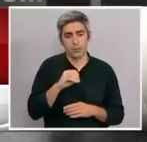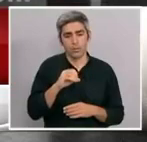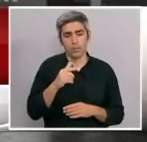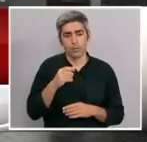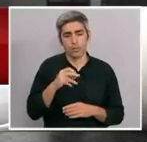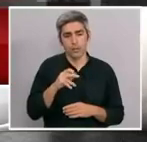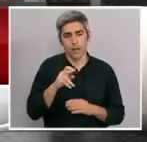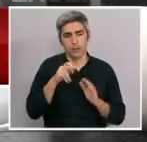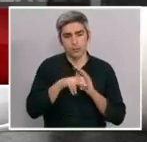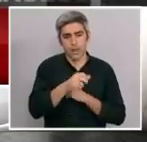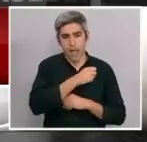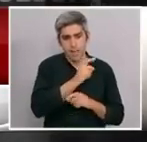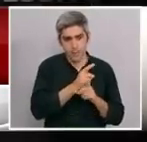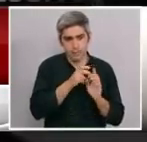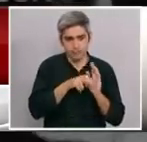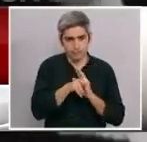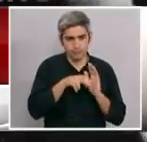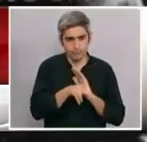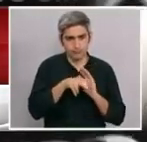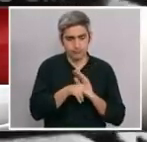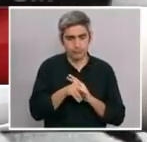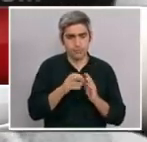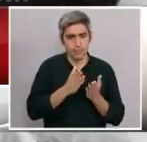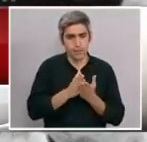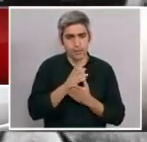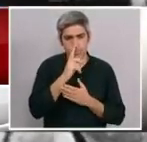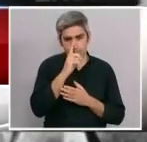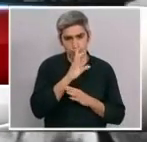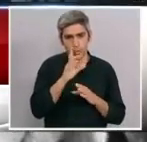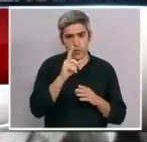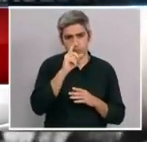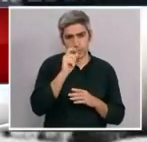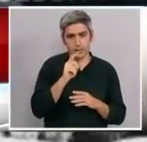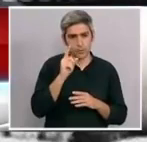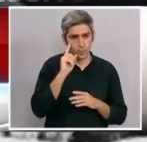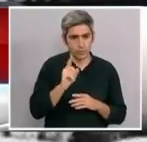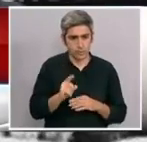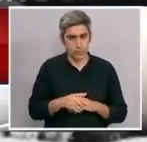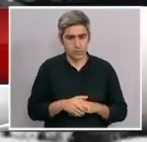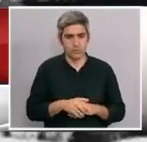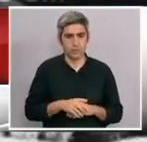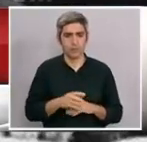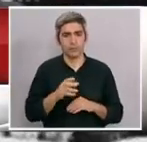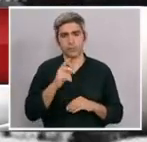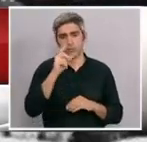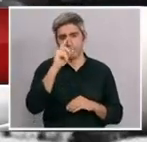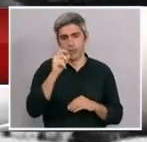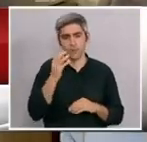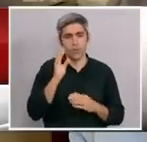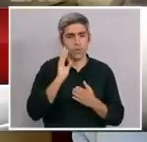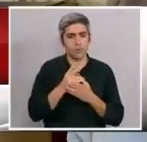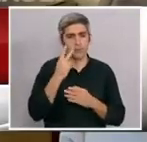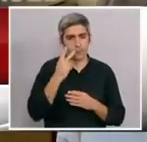àquela casa, para manter afinal a mentira que só Salazar não conhecia. Salazar foi visto em público pela última vez